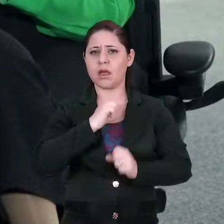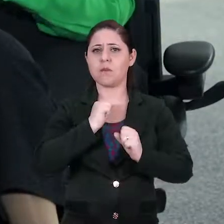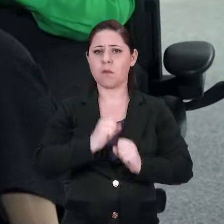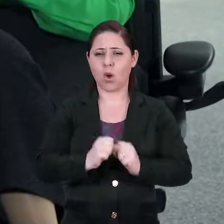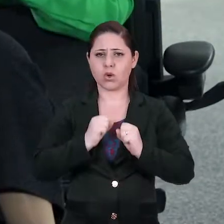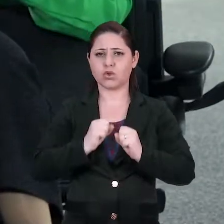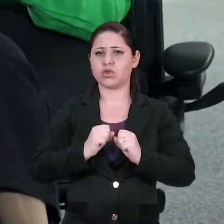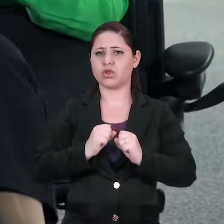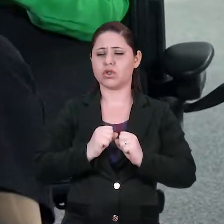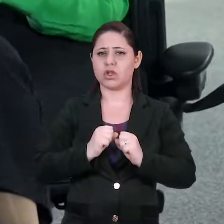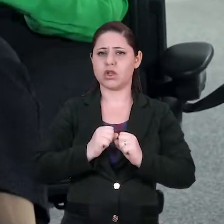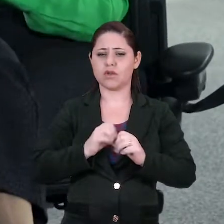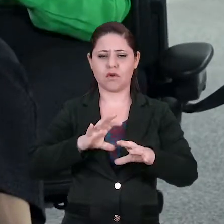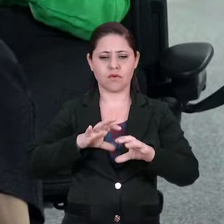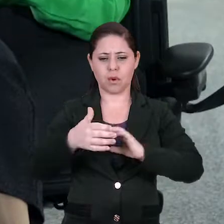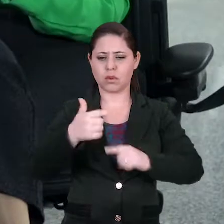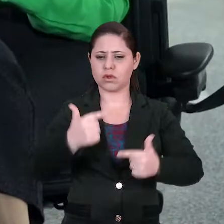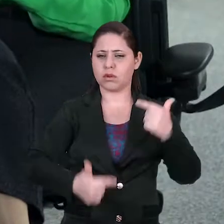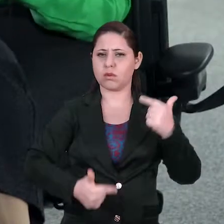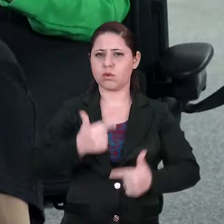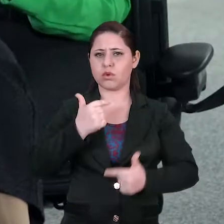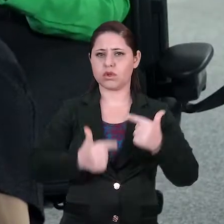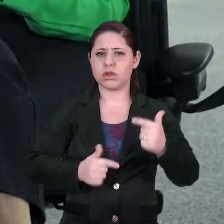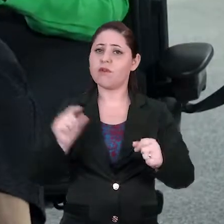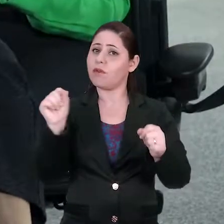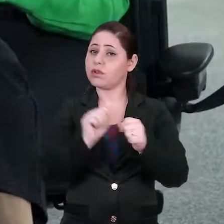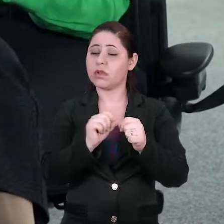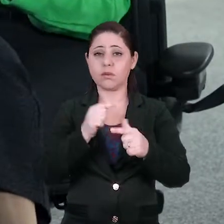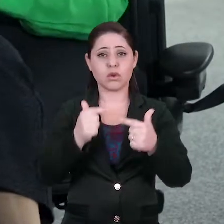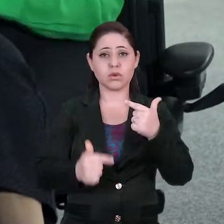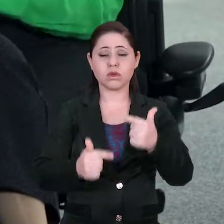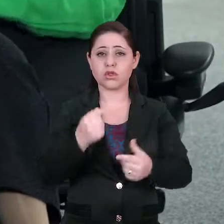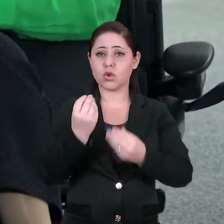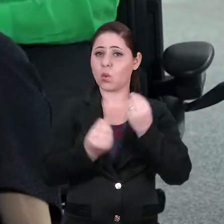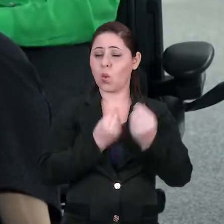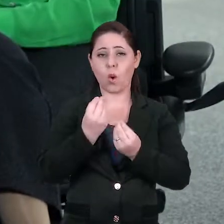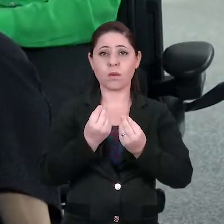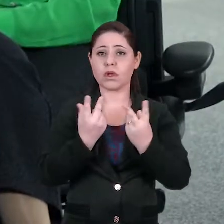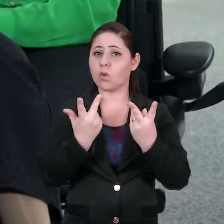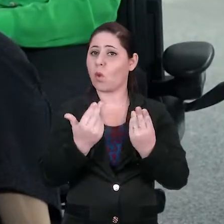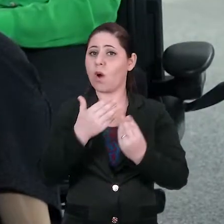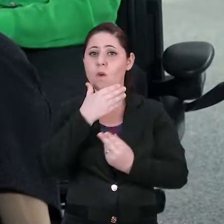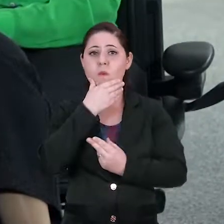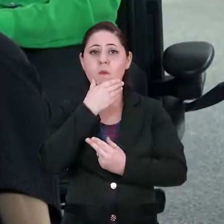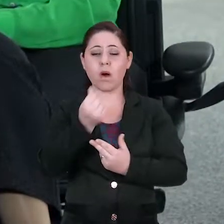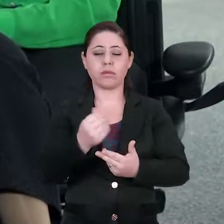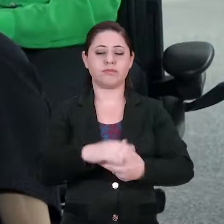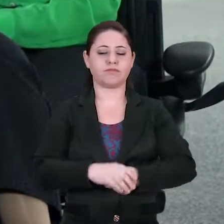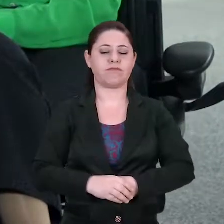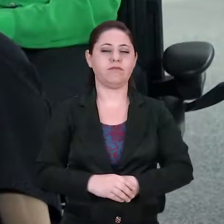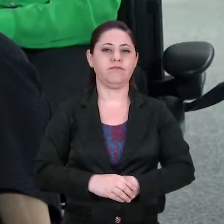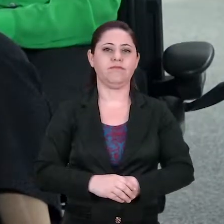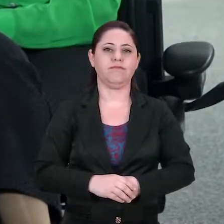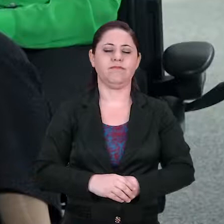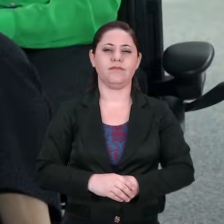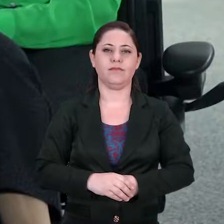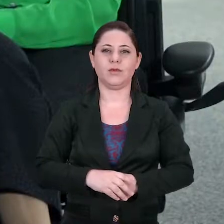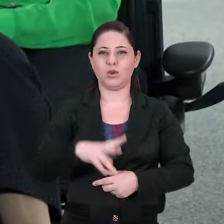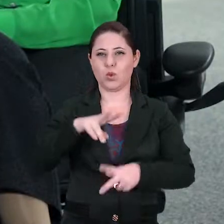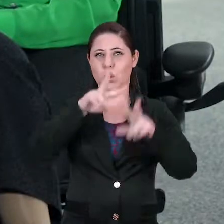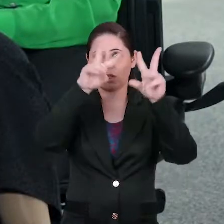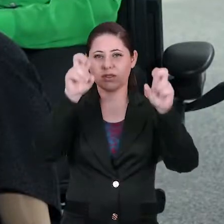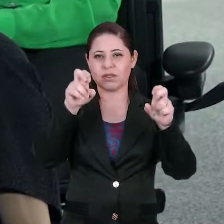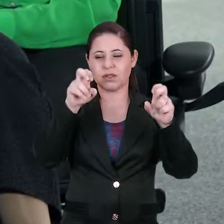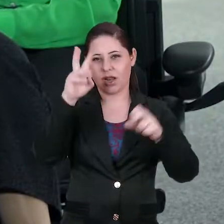potencialidade de formação política e de fazer política como homem. E esse assunto que a professora Marisa relembra